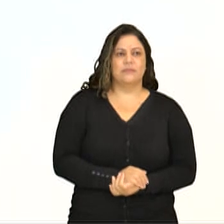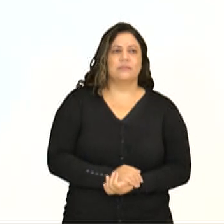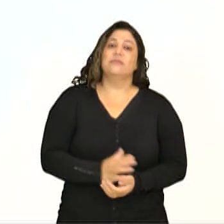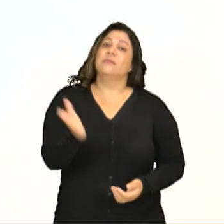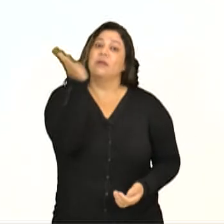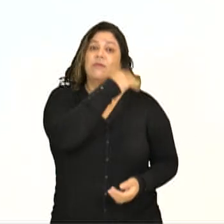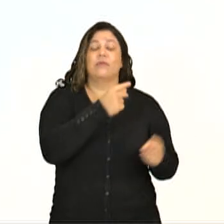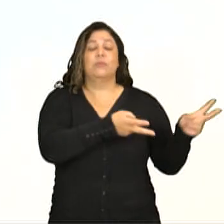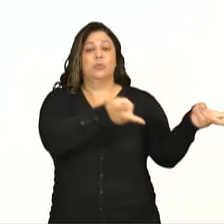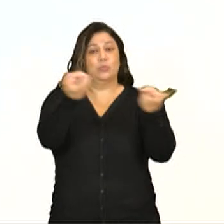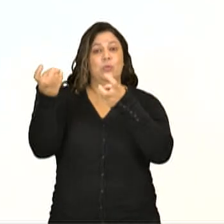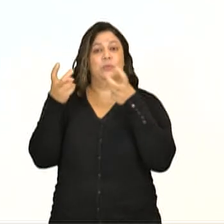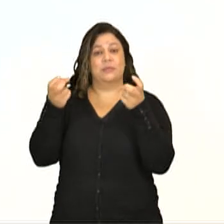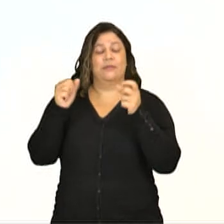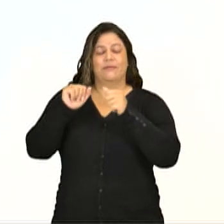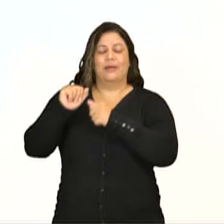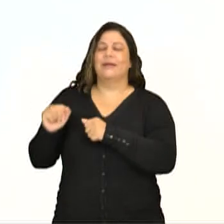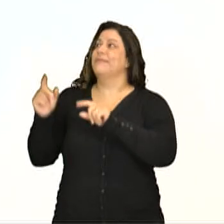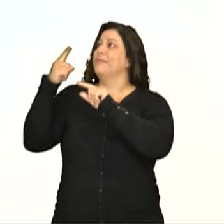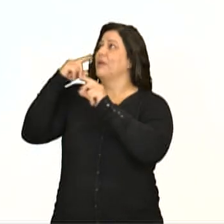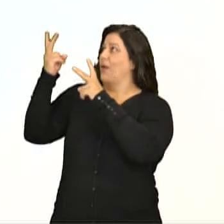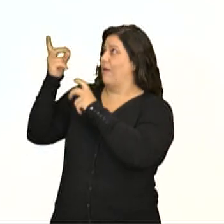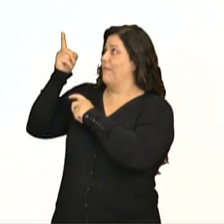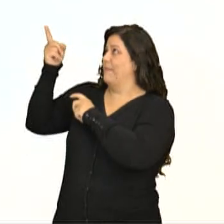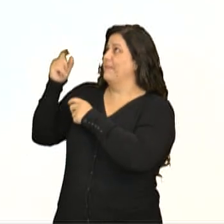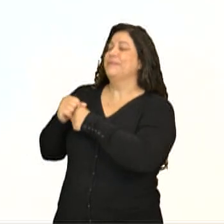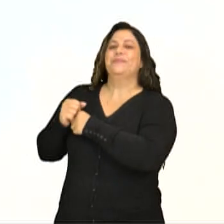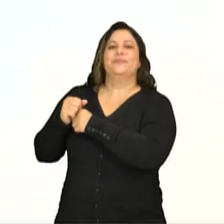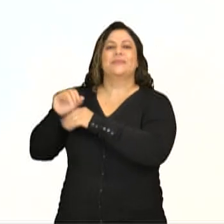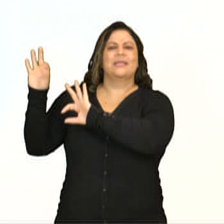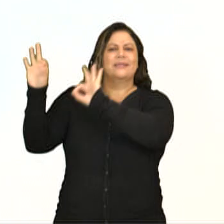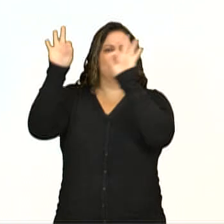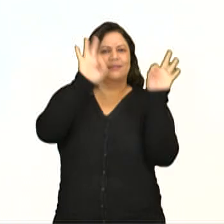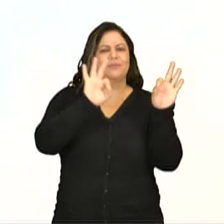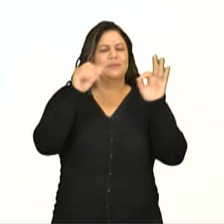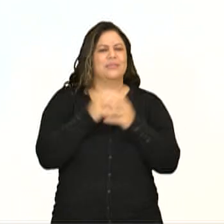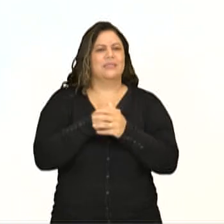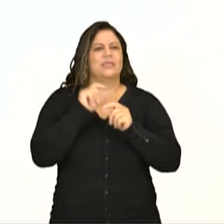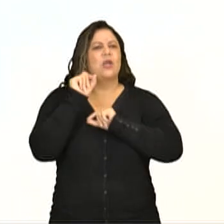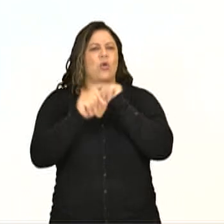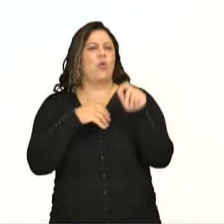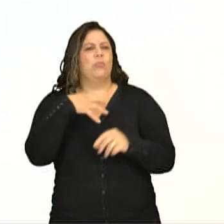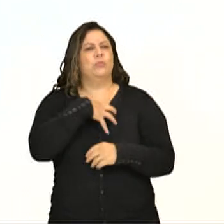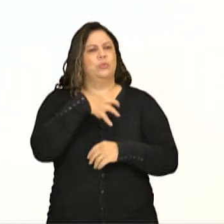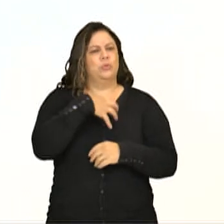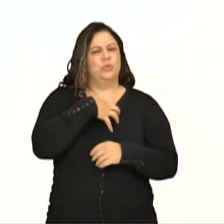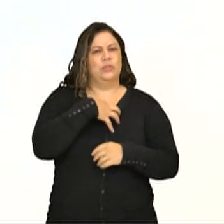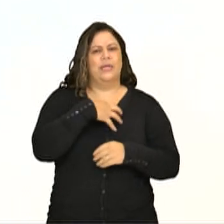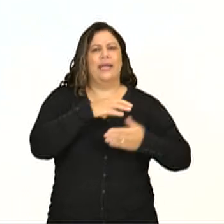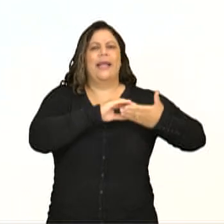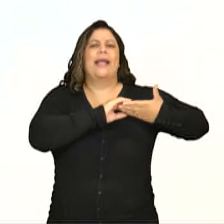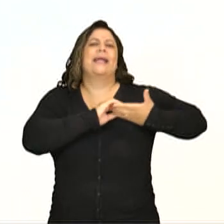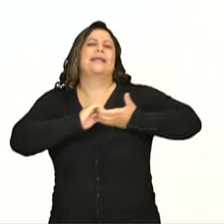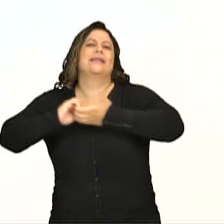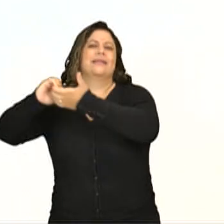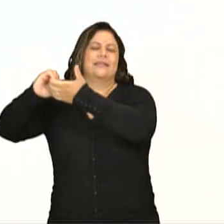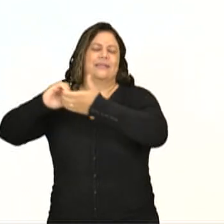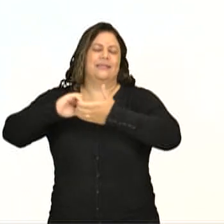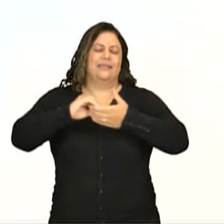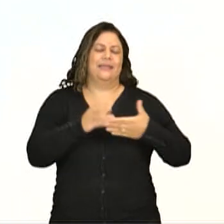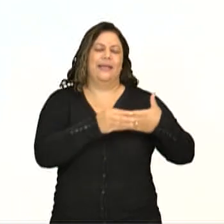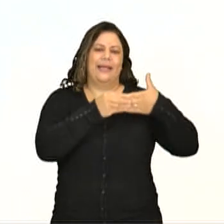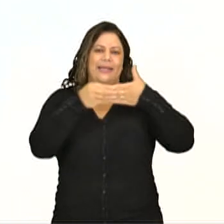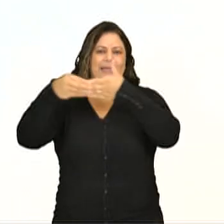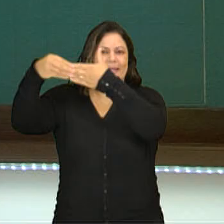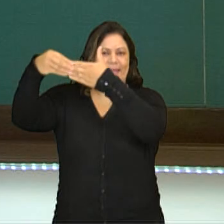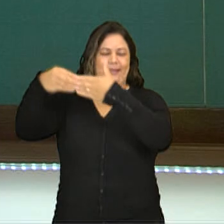Vamos observar um pouquinho as imagens e refletir sobre a forma de guiar nessas danças de salão, sobre as formas de conduzir nesses